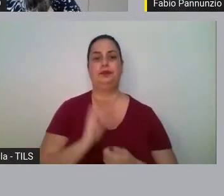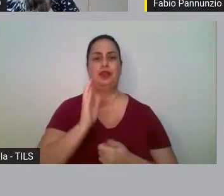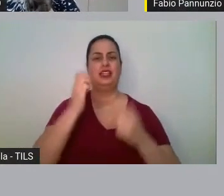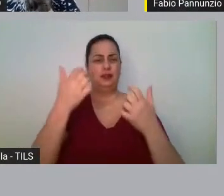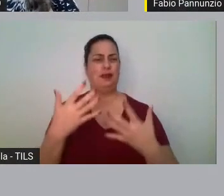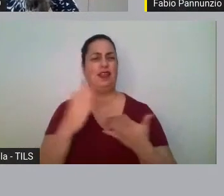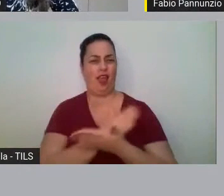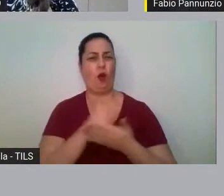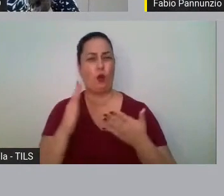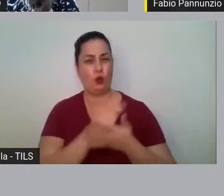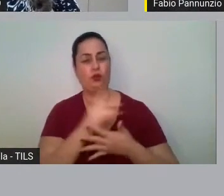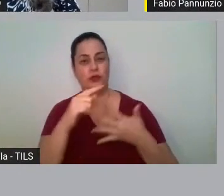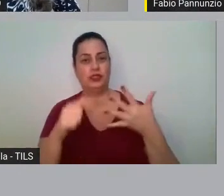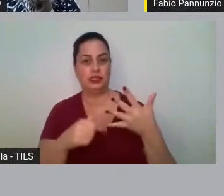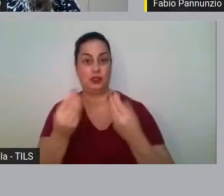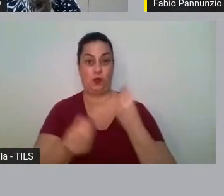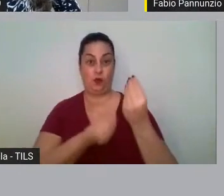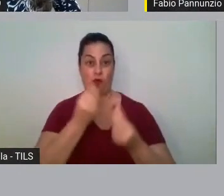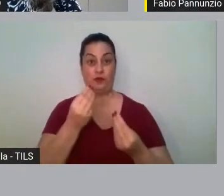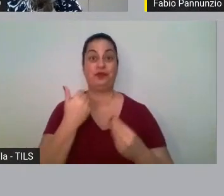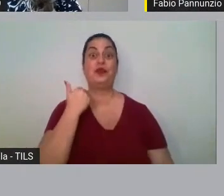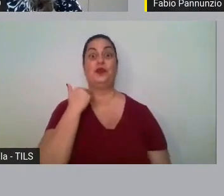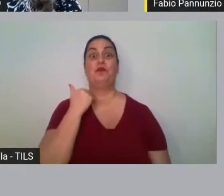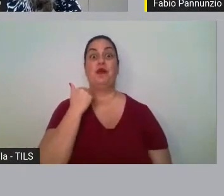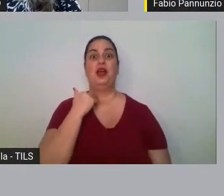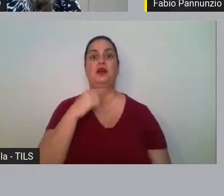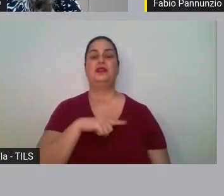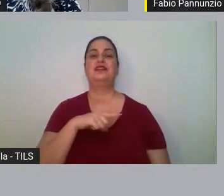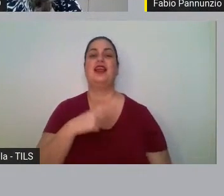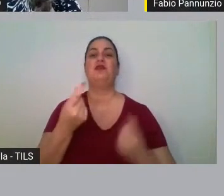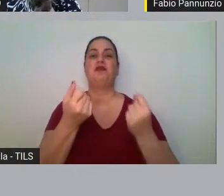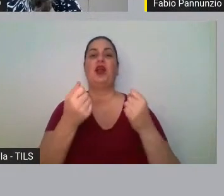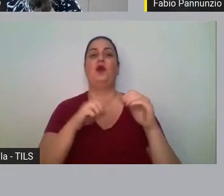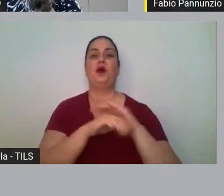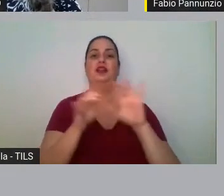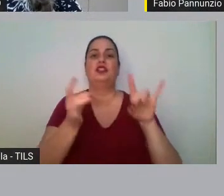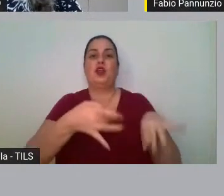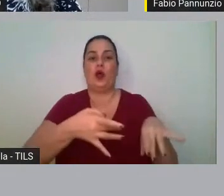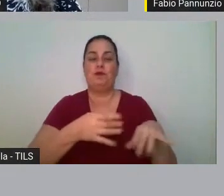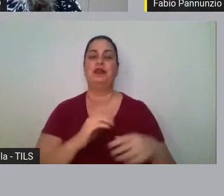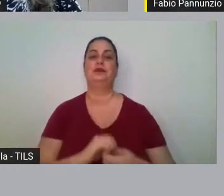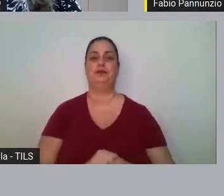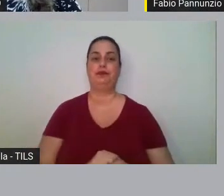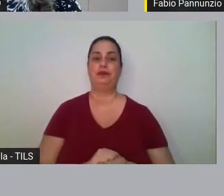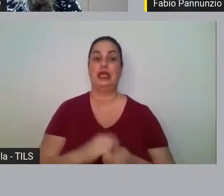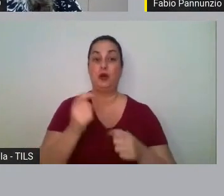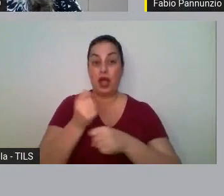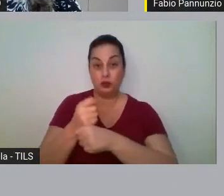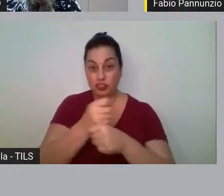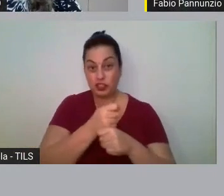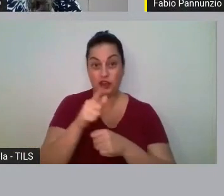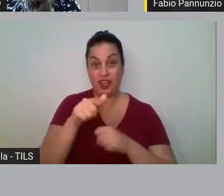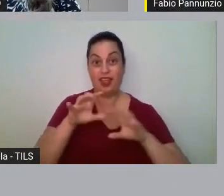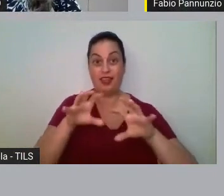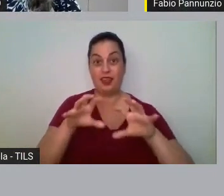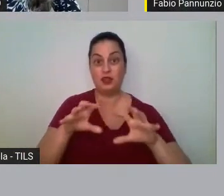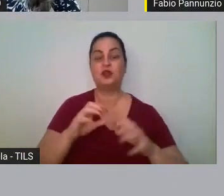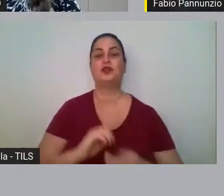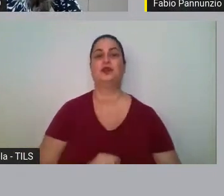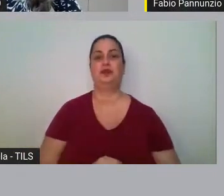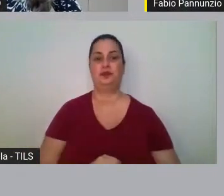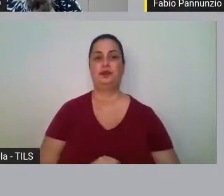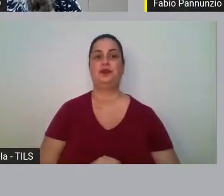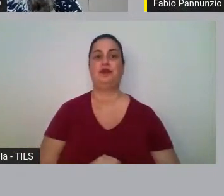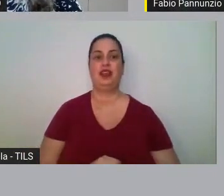sobra de caixa dos bancos, e tudo mais. Auditoria é isso, gente. Auditoria é investigação com base em